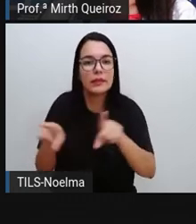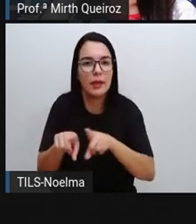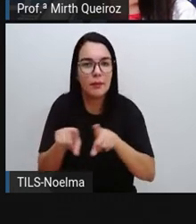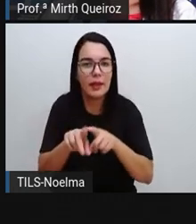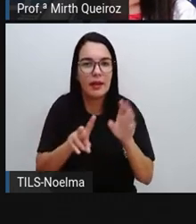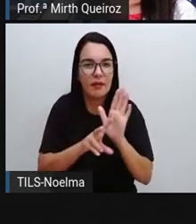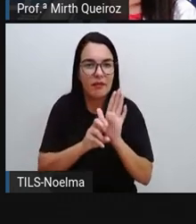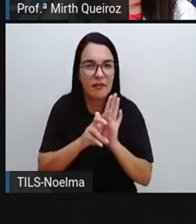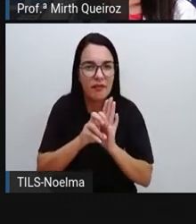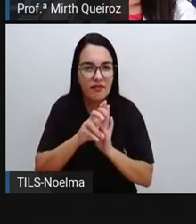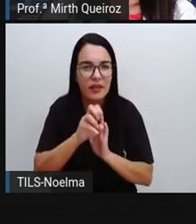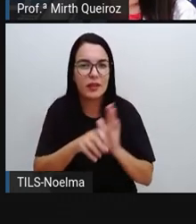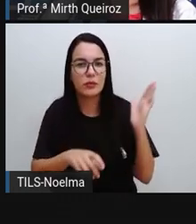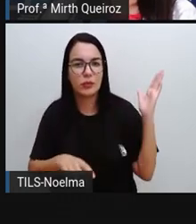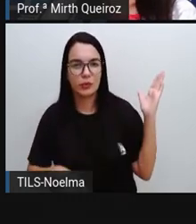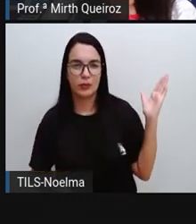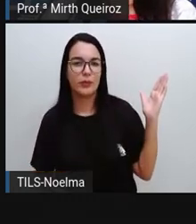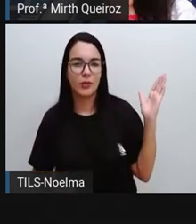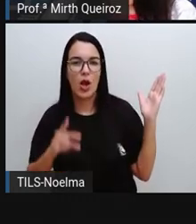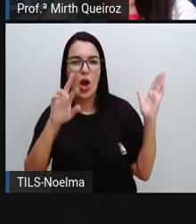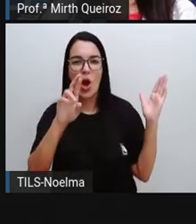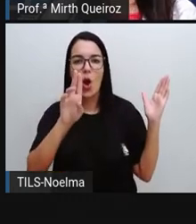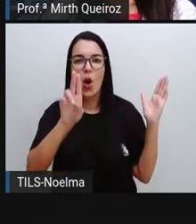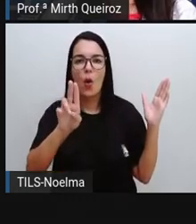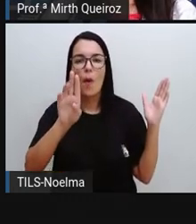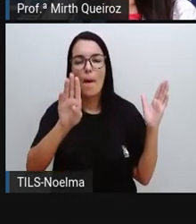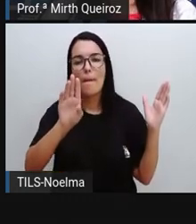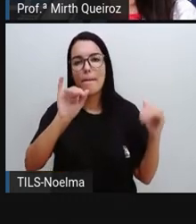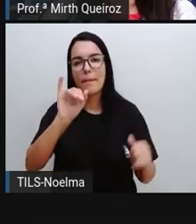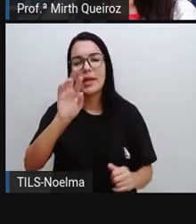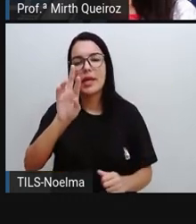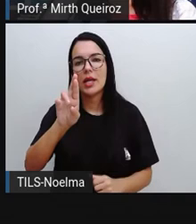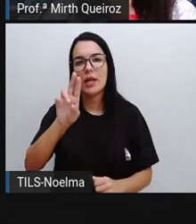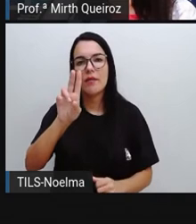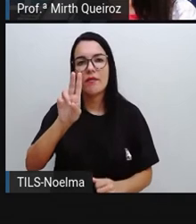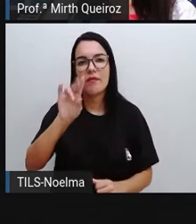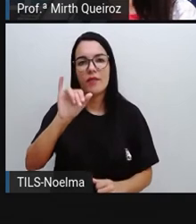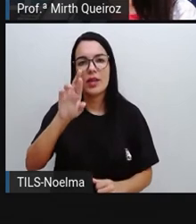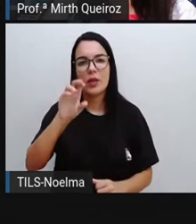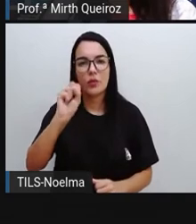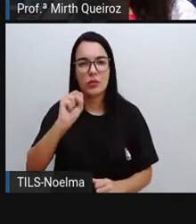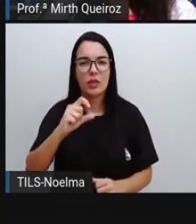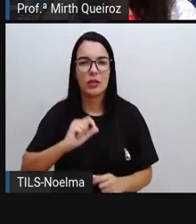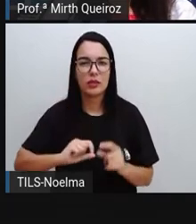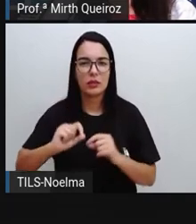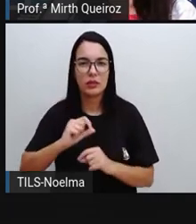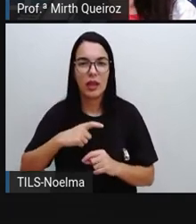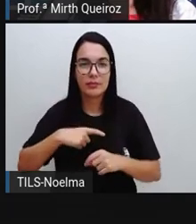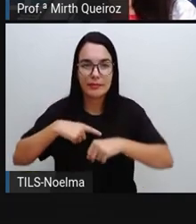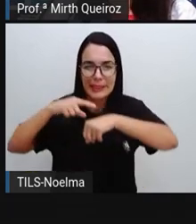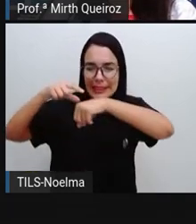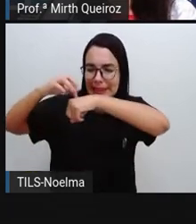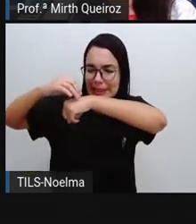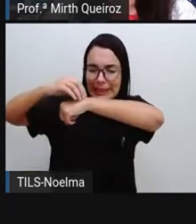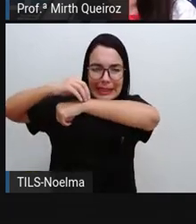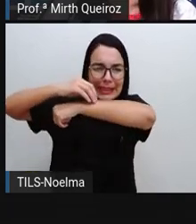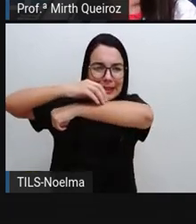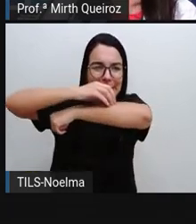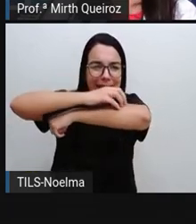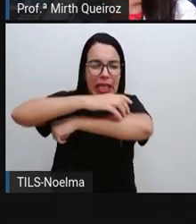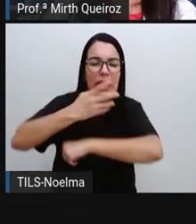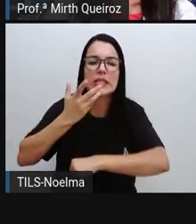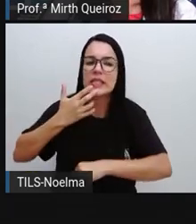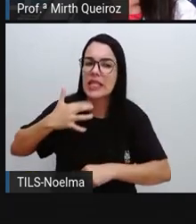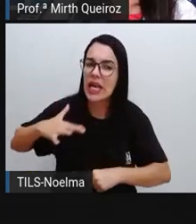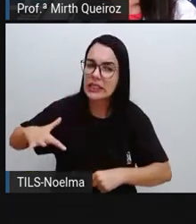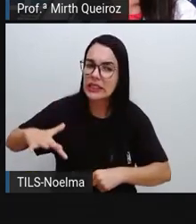é popularmente conhecido como rubirovírus, né? Há uma infecção aguda benigna, predominantemente infantil.